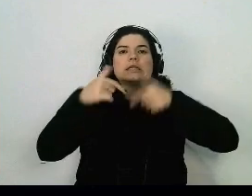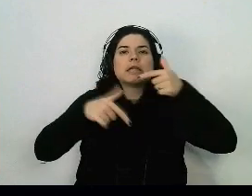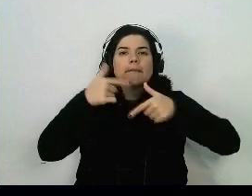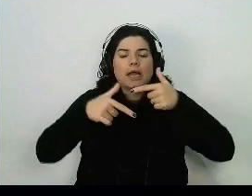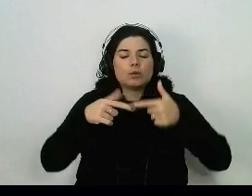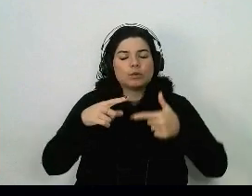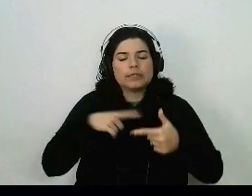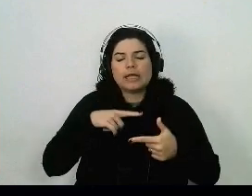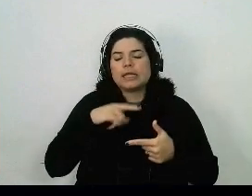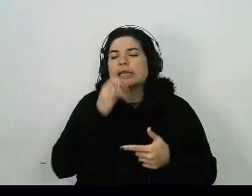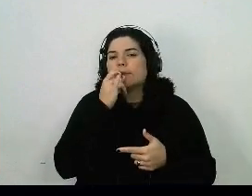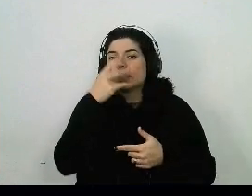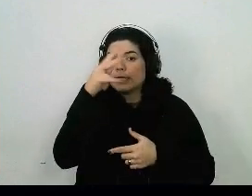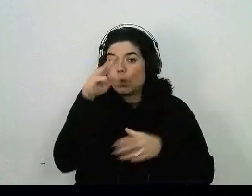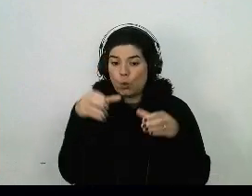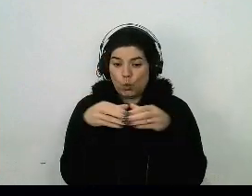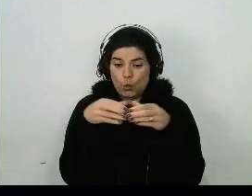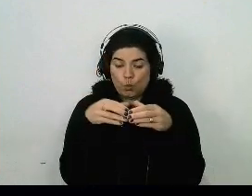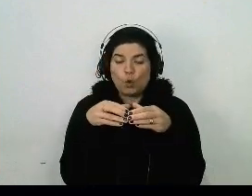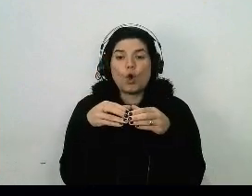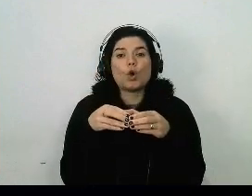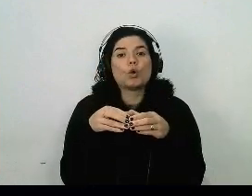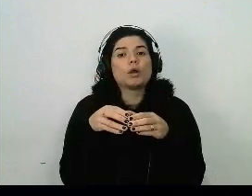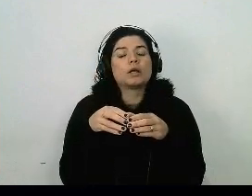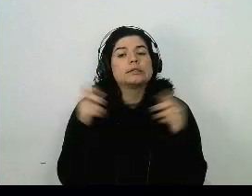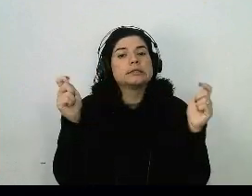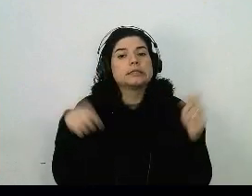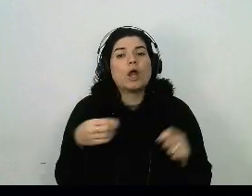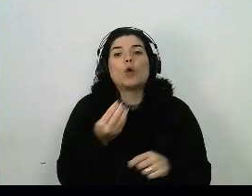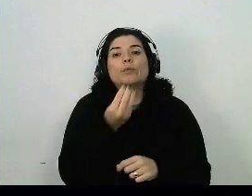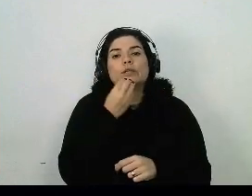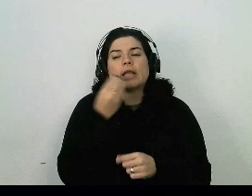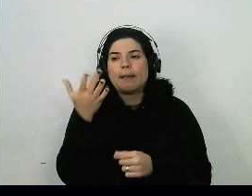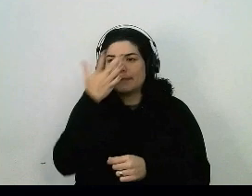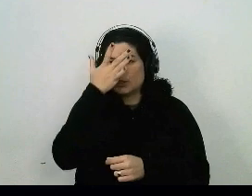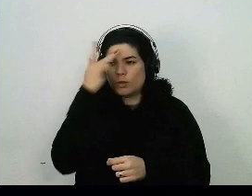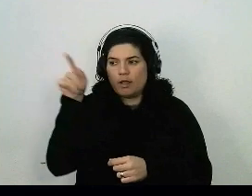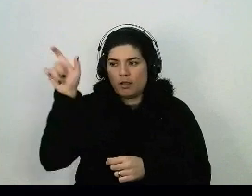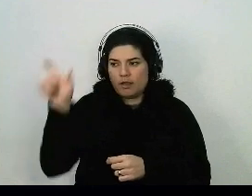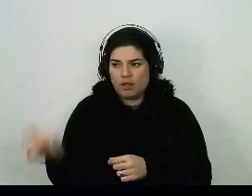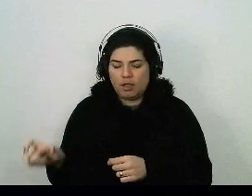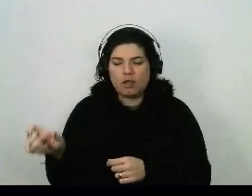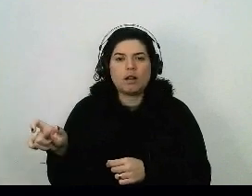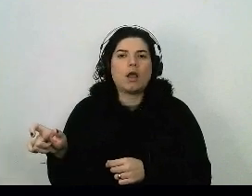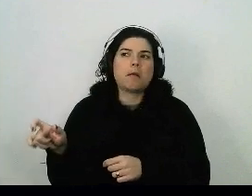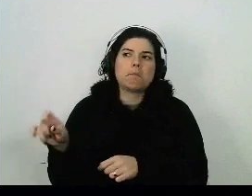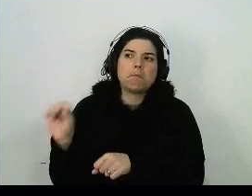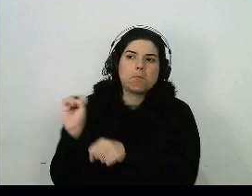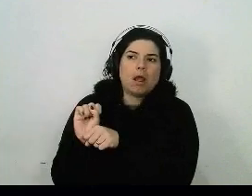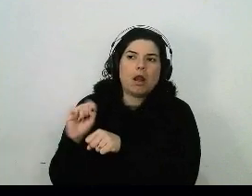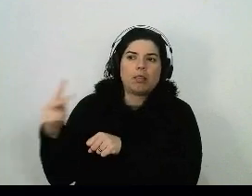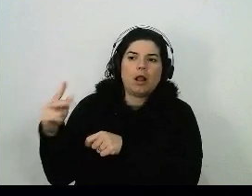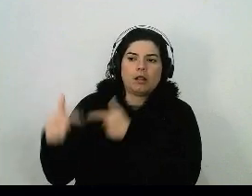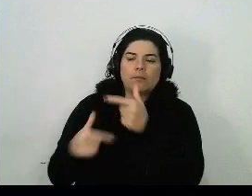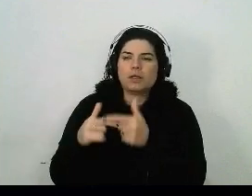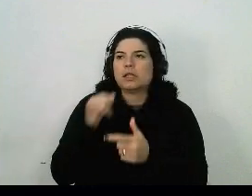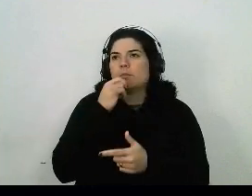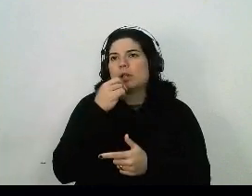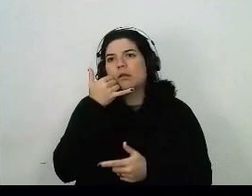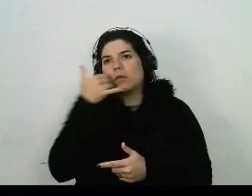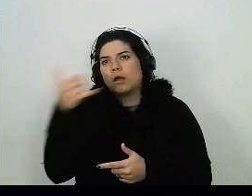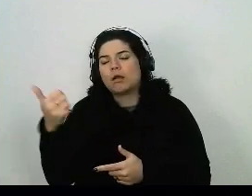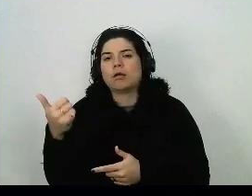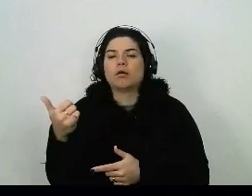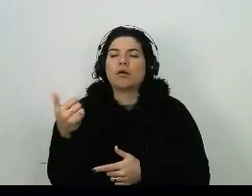sua equipe de toda vez que ele é que aquela pessoa é interrompida seja porque o telefone tocou porque o cliente falou me dá dois